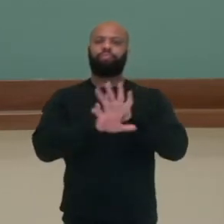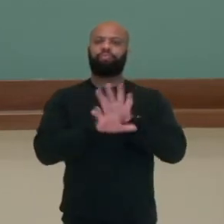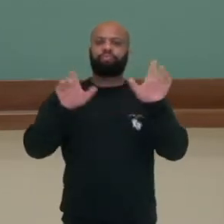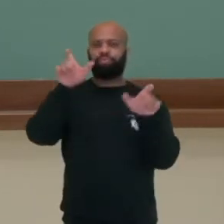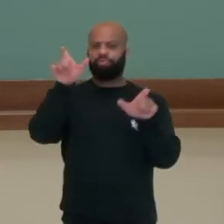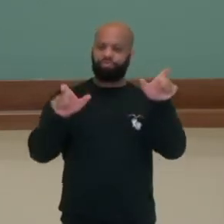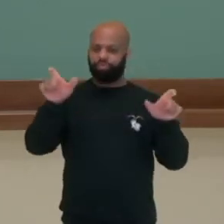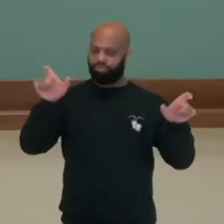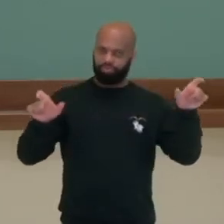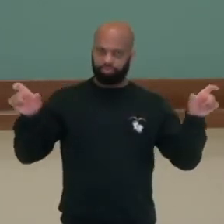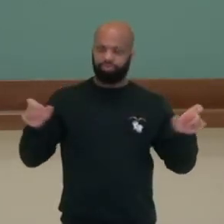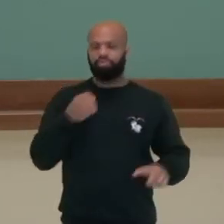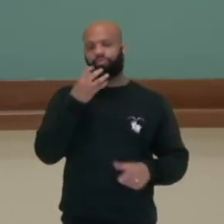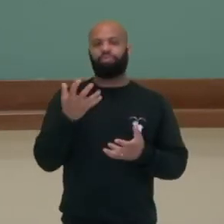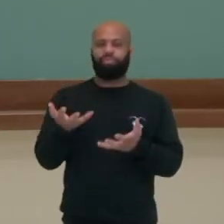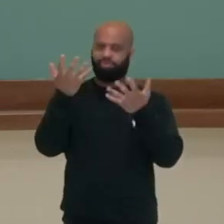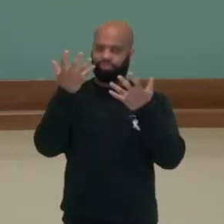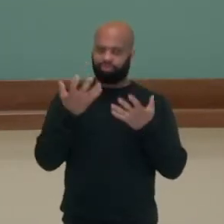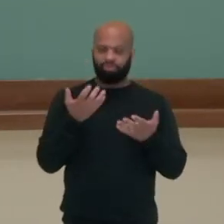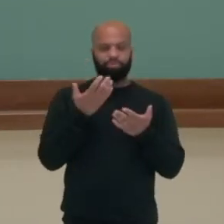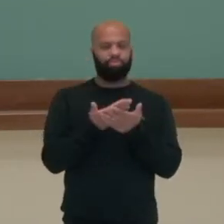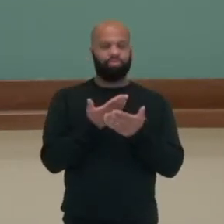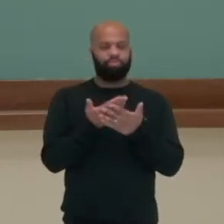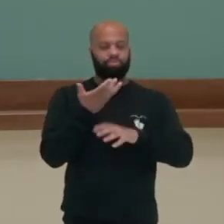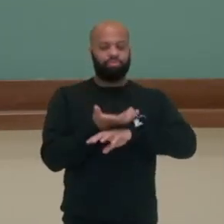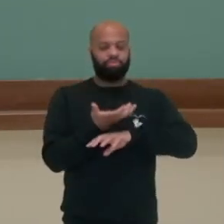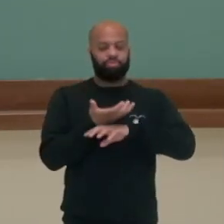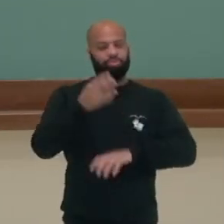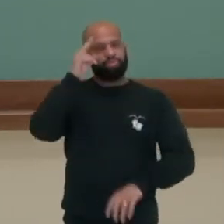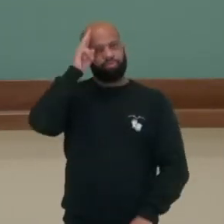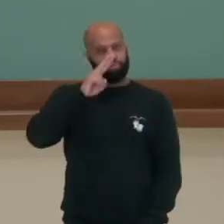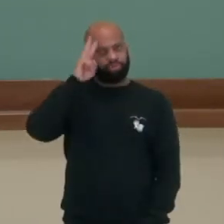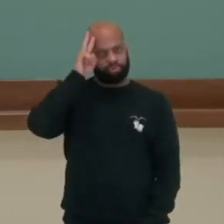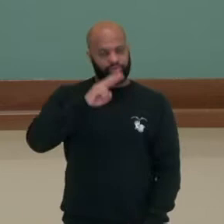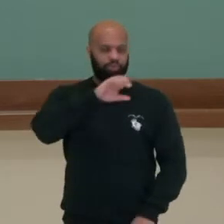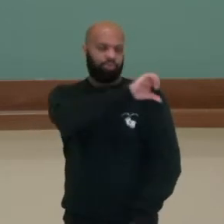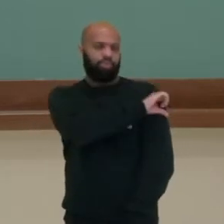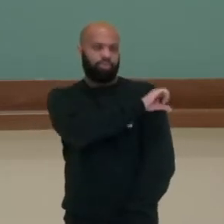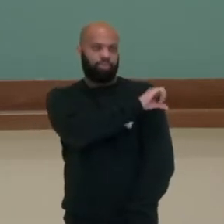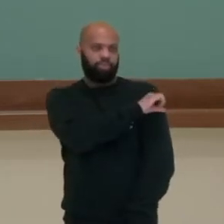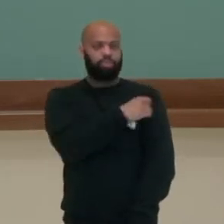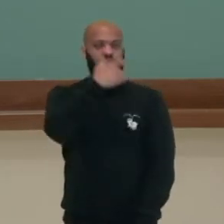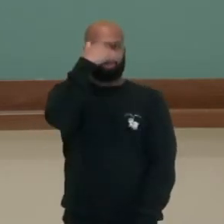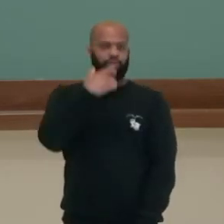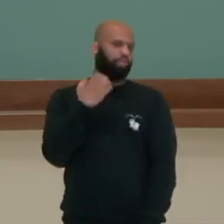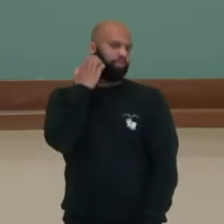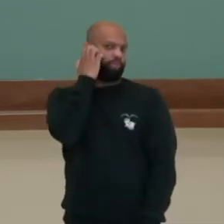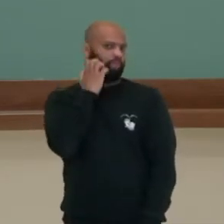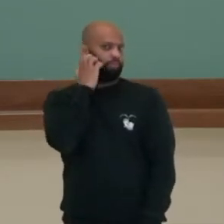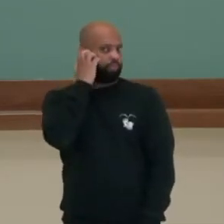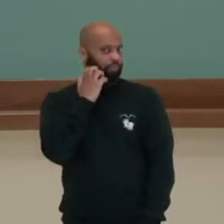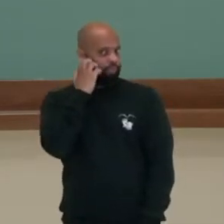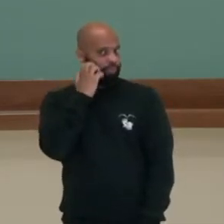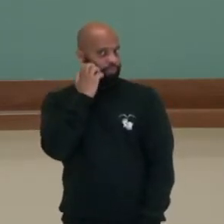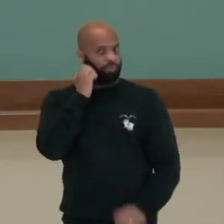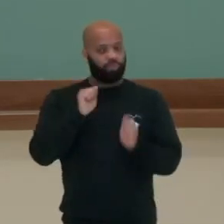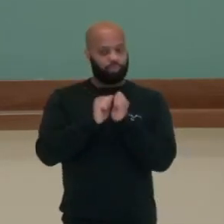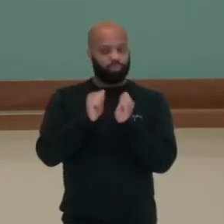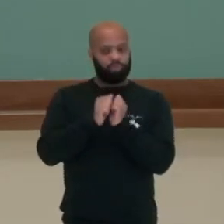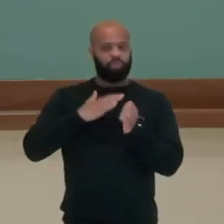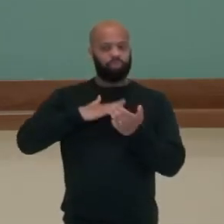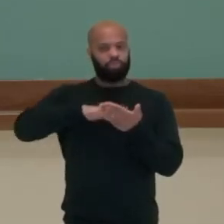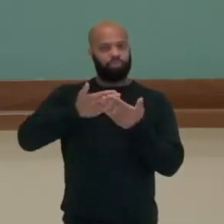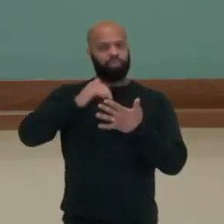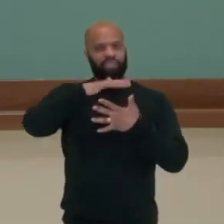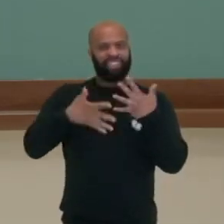Olá, povo! Bem-vindos à nossa aula de História do Nono Ano. Eu sou o professor Marlon e junto com